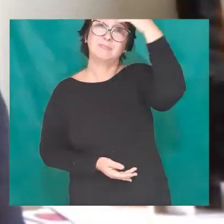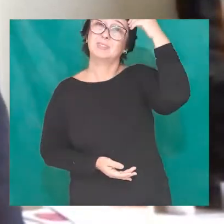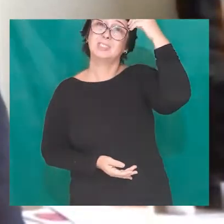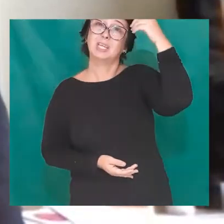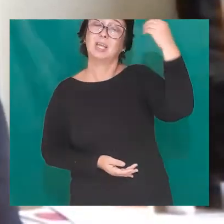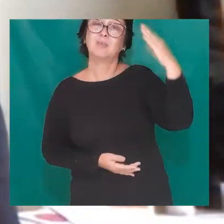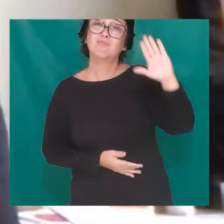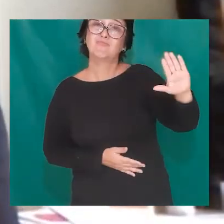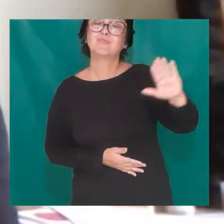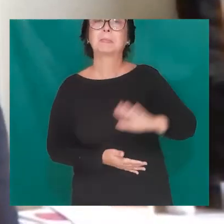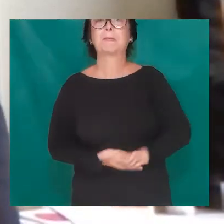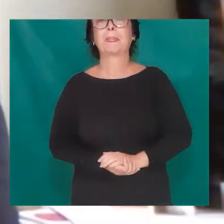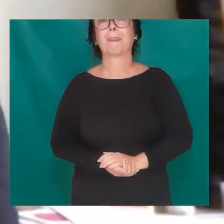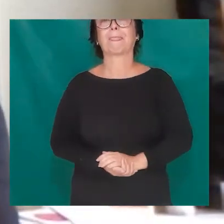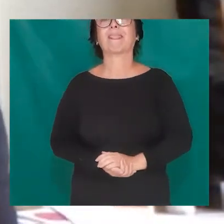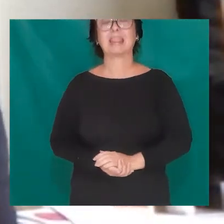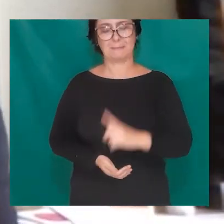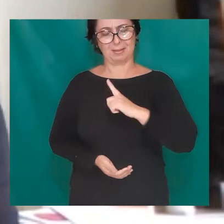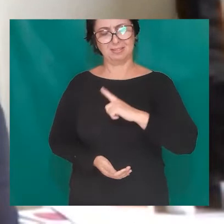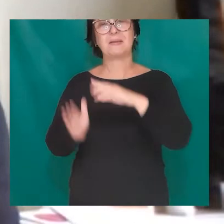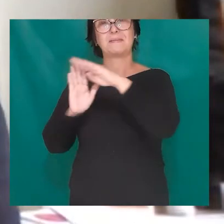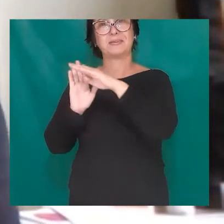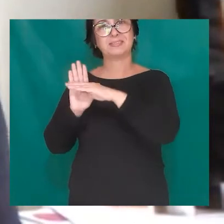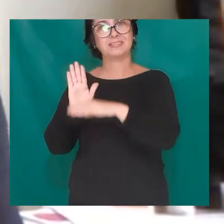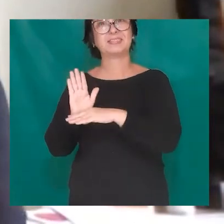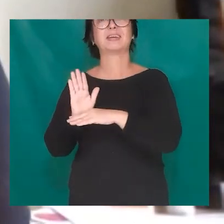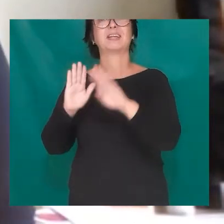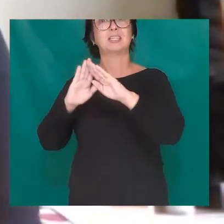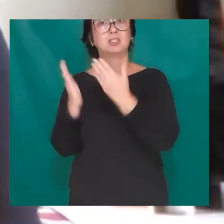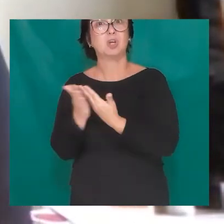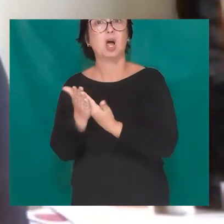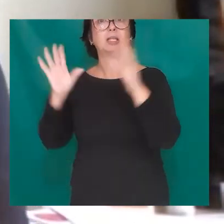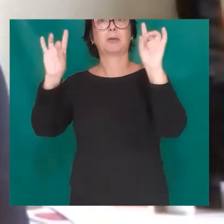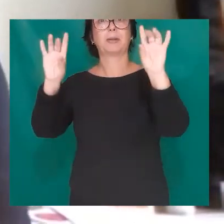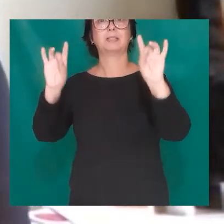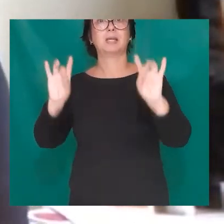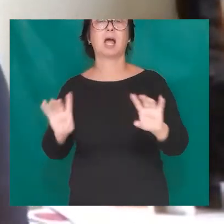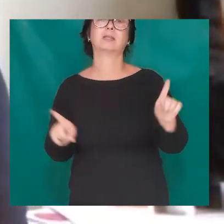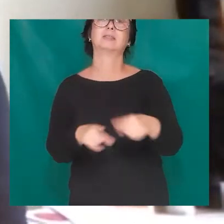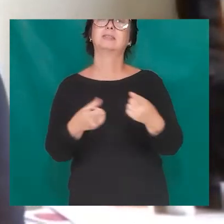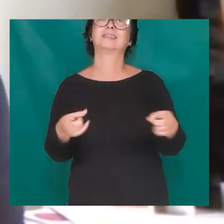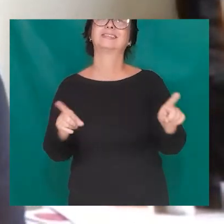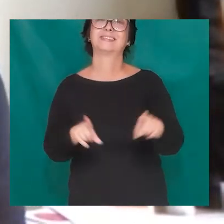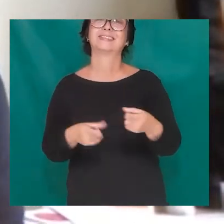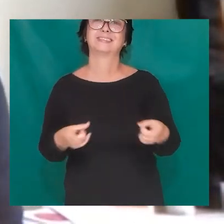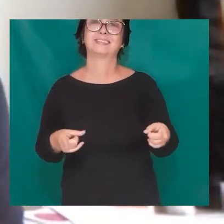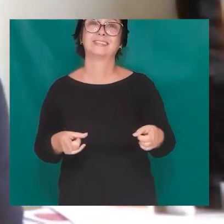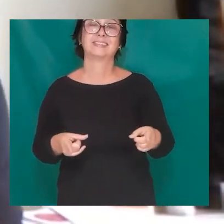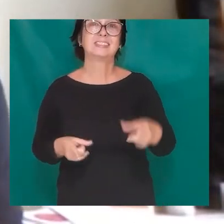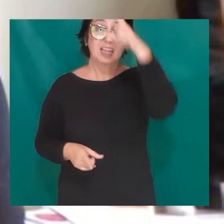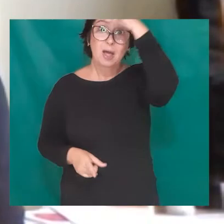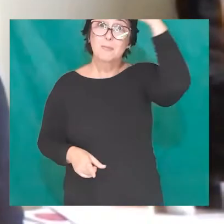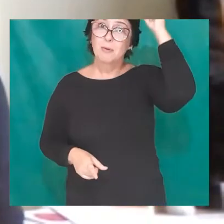né? Apesar de ter programas nesses conservatórios, são muito importantes também, mas não tem nas